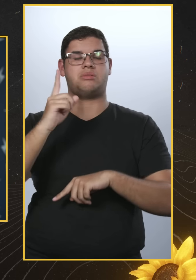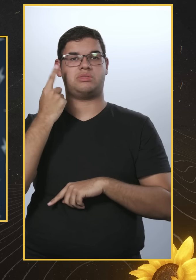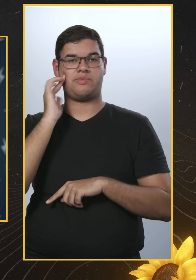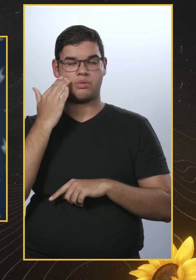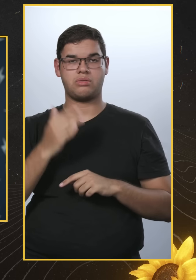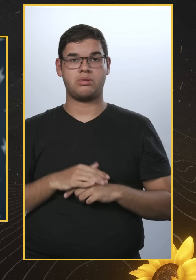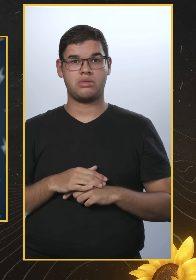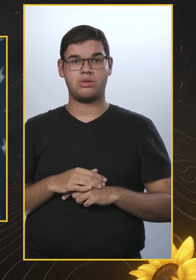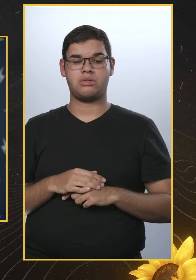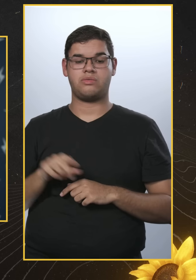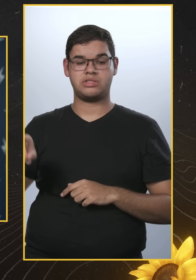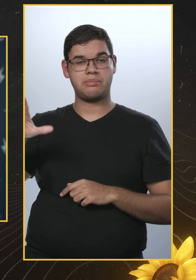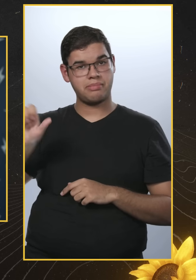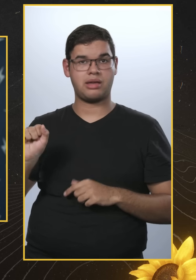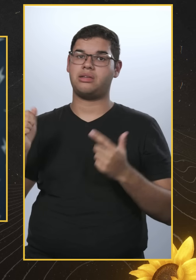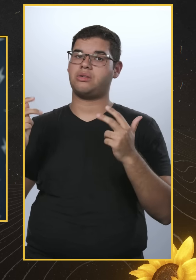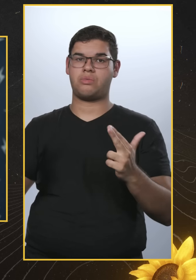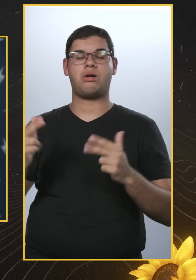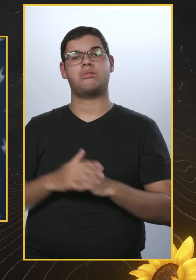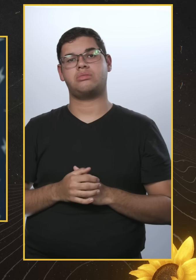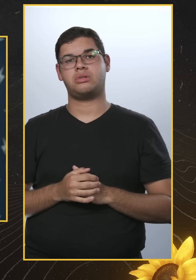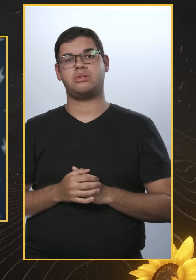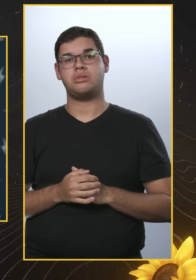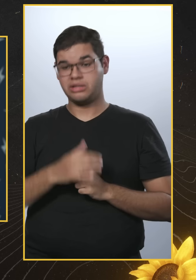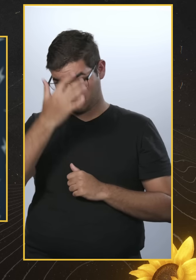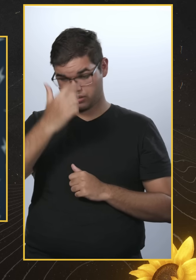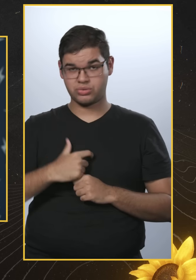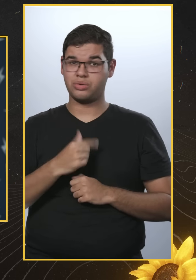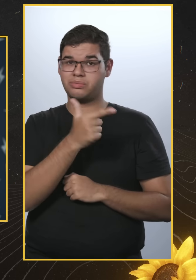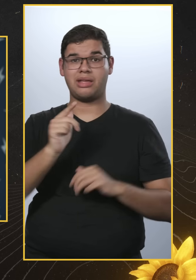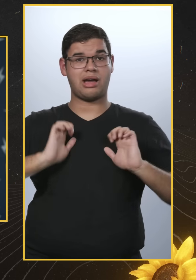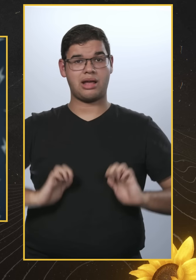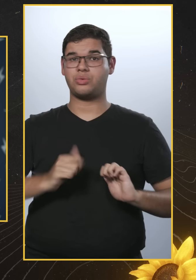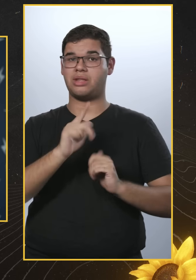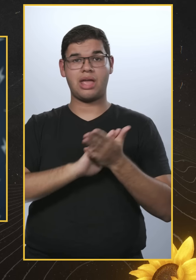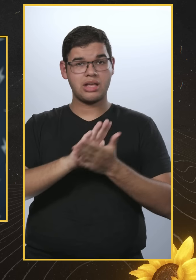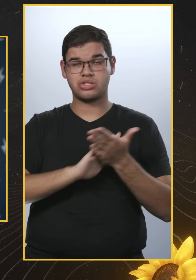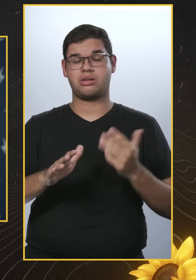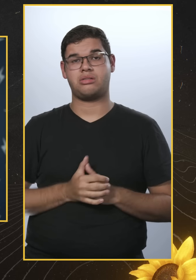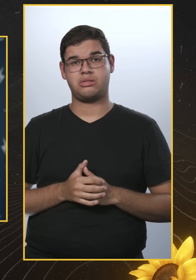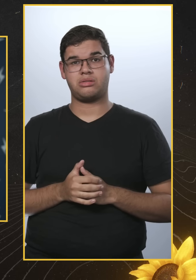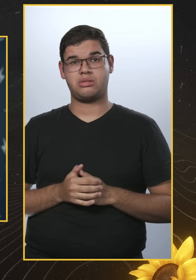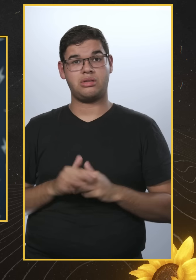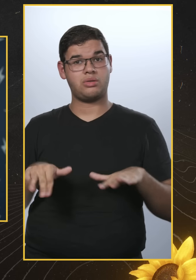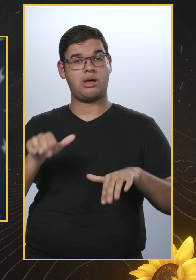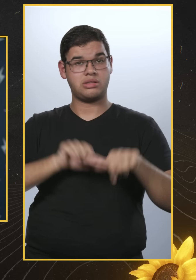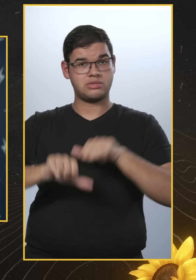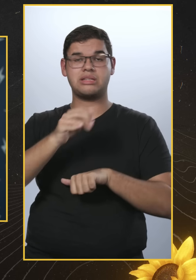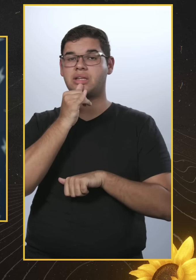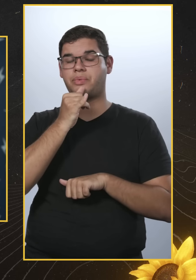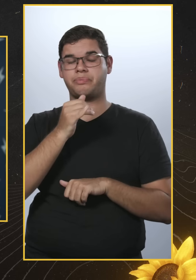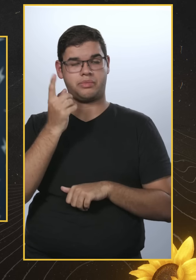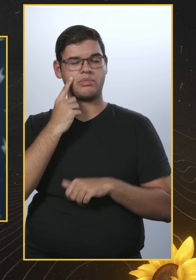você pega a mesma bosta de vaca e joga na plantação ela virou esterco Tem uma função a transformação quando o nenêm nasce da